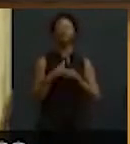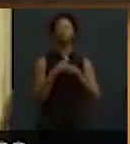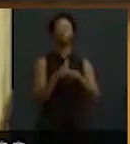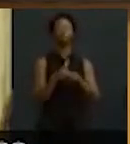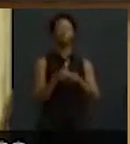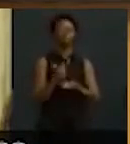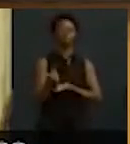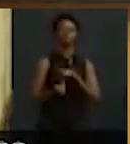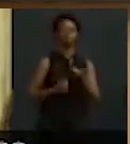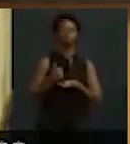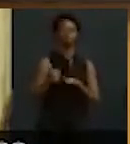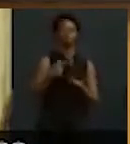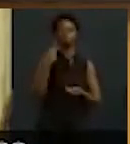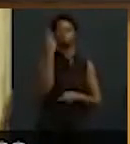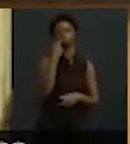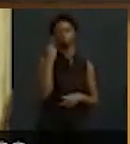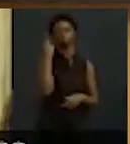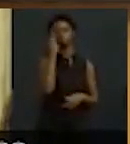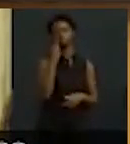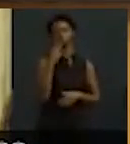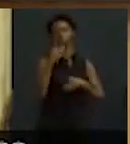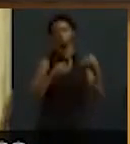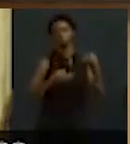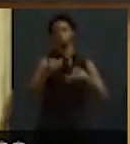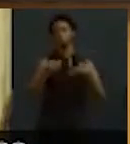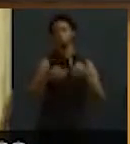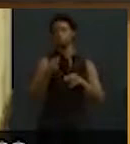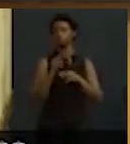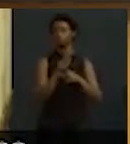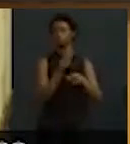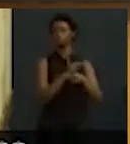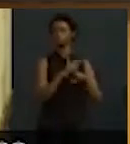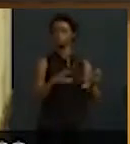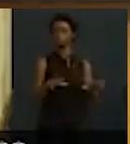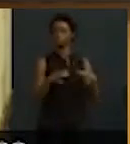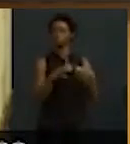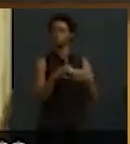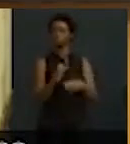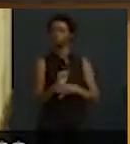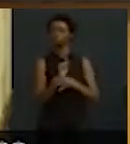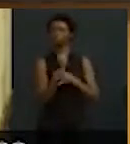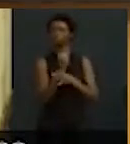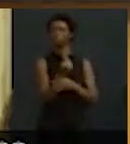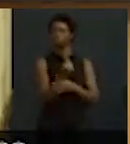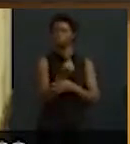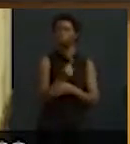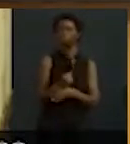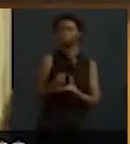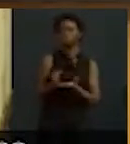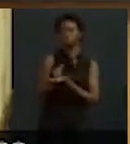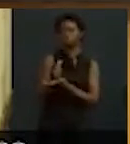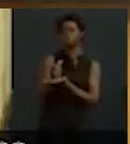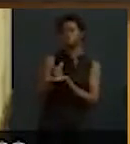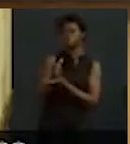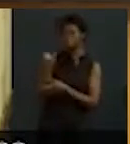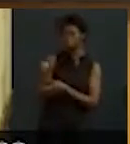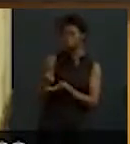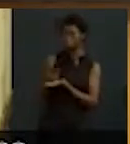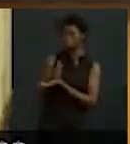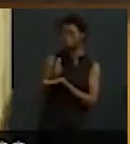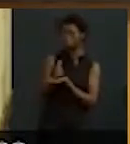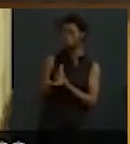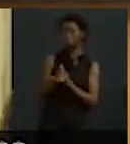das Promotorias de Justiça de Tutela Coletiva de Defesa do Consumidor e Contribuinte, é o